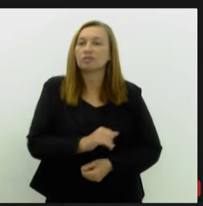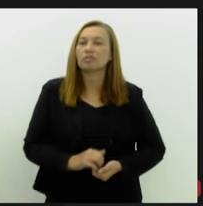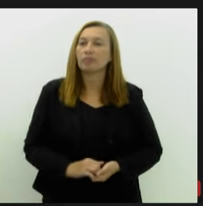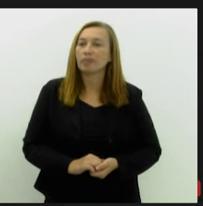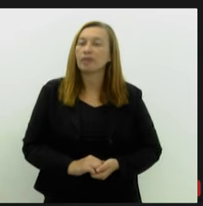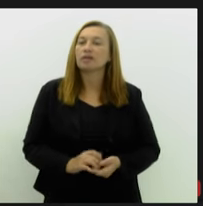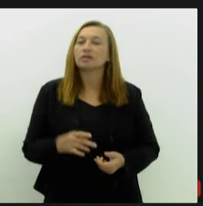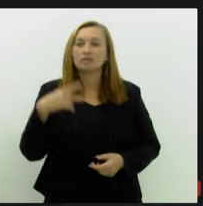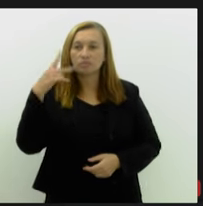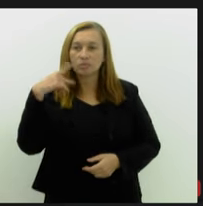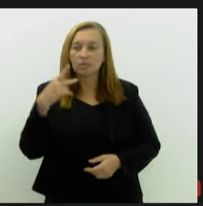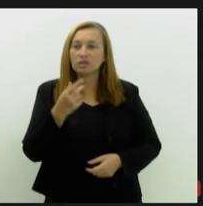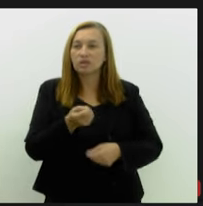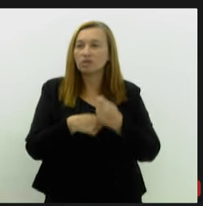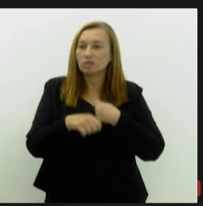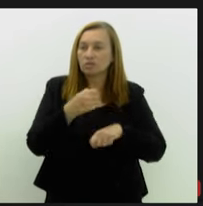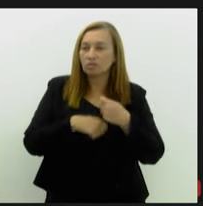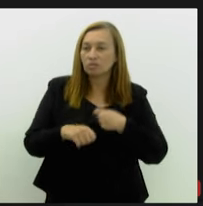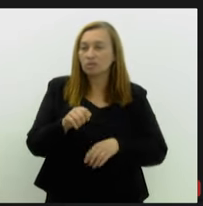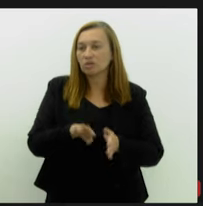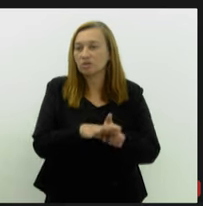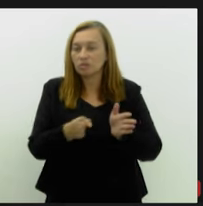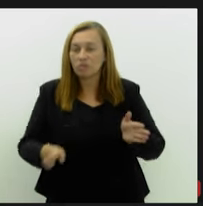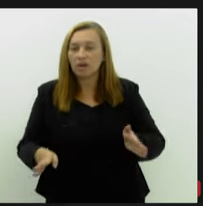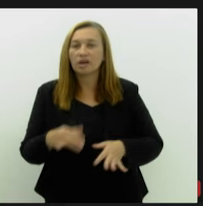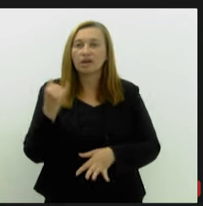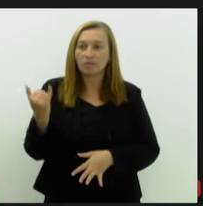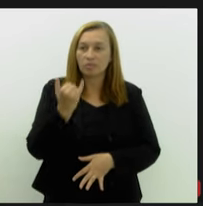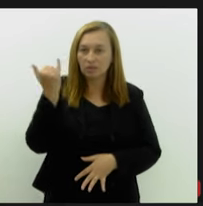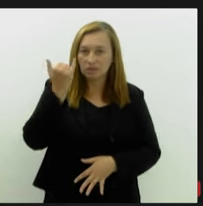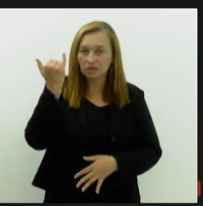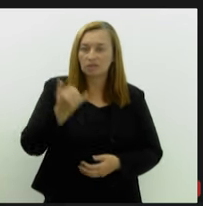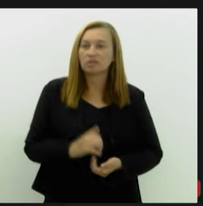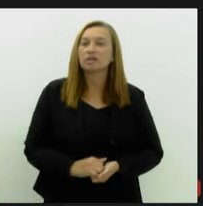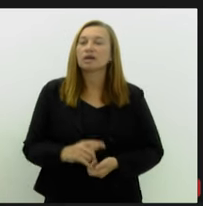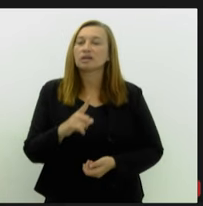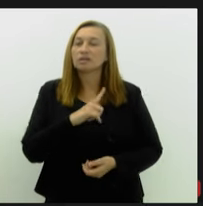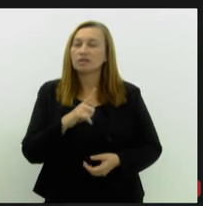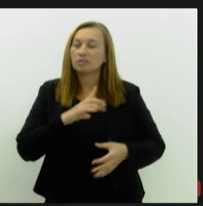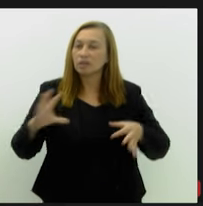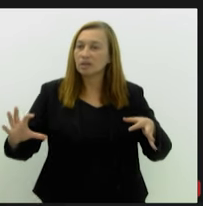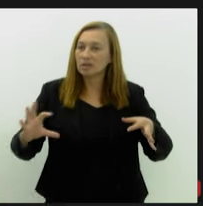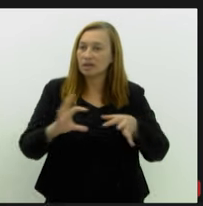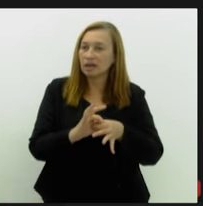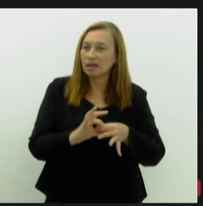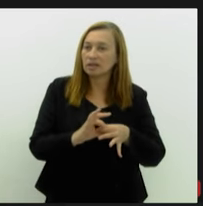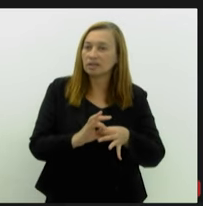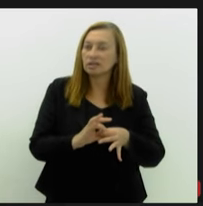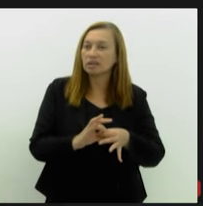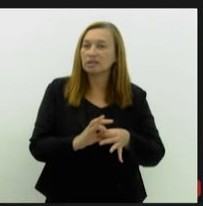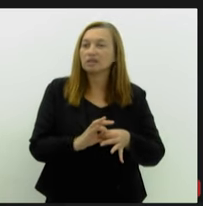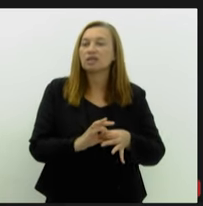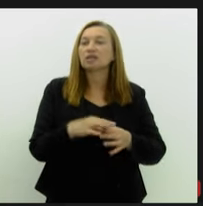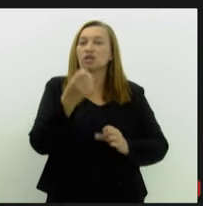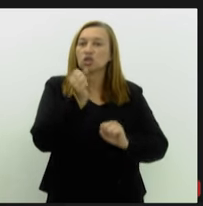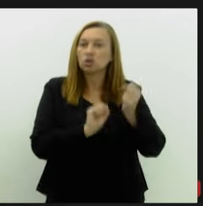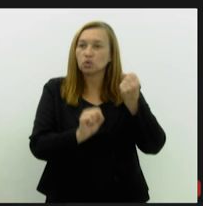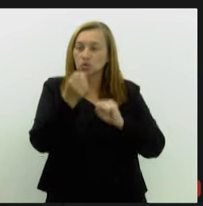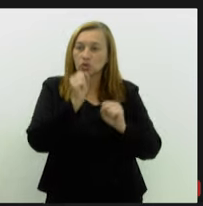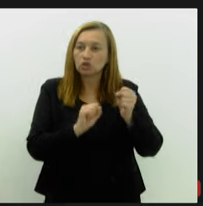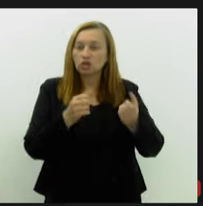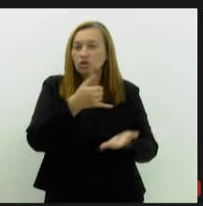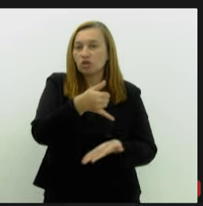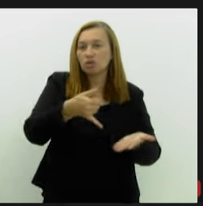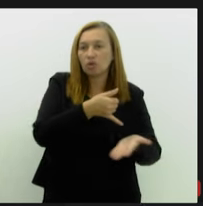essa política da economia do mar, que é tão importante. Nós temos atrelada a ela a grande indústria de óleo